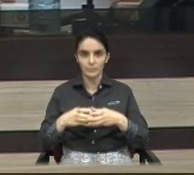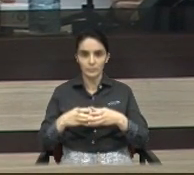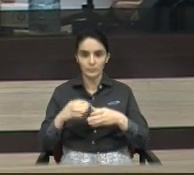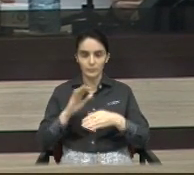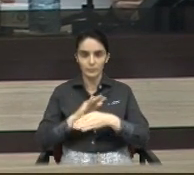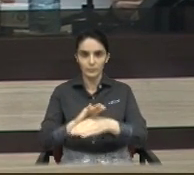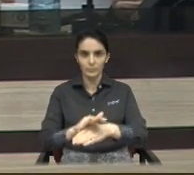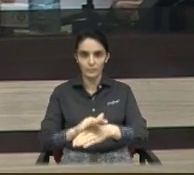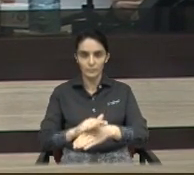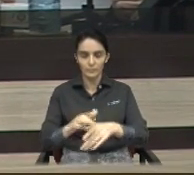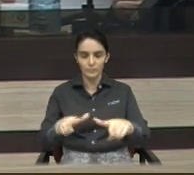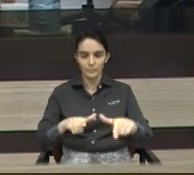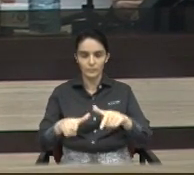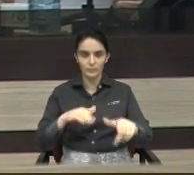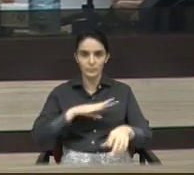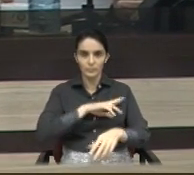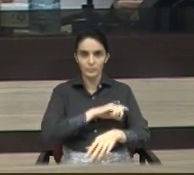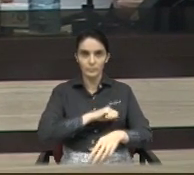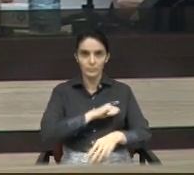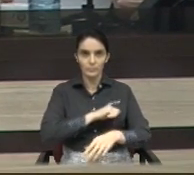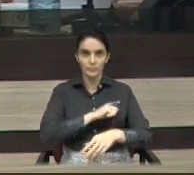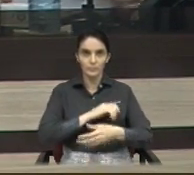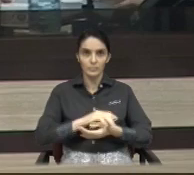Amor. Grata.